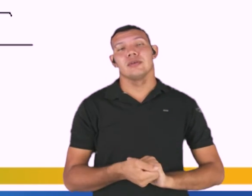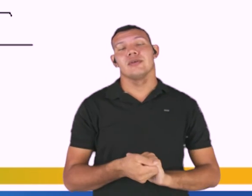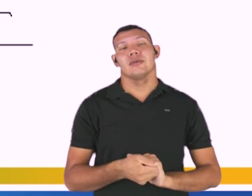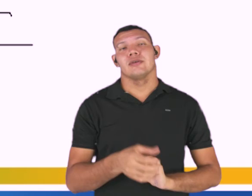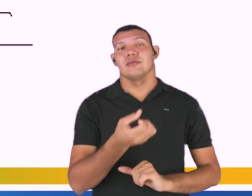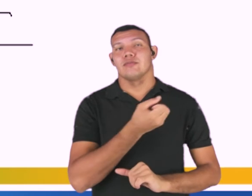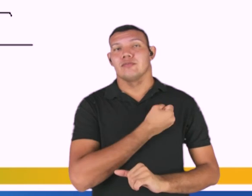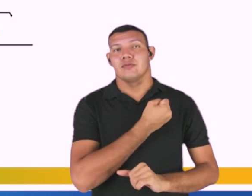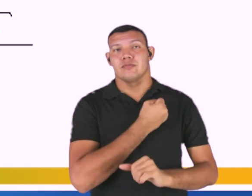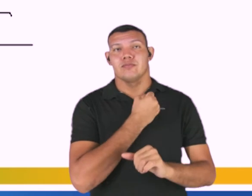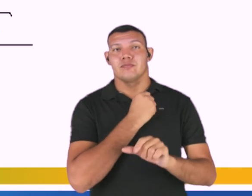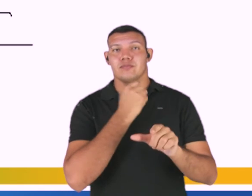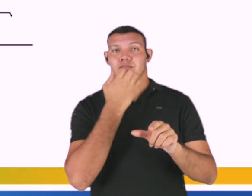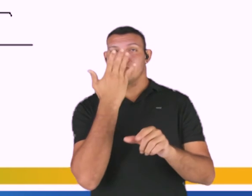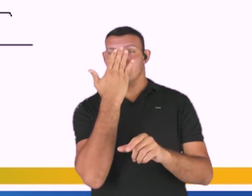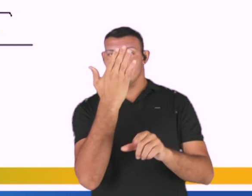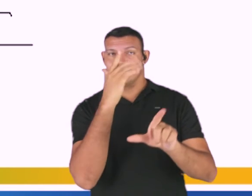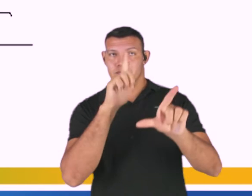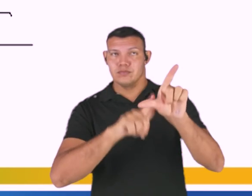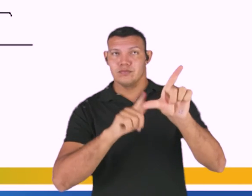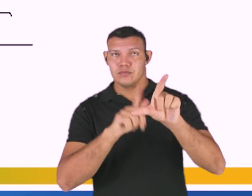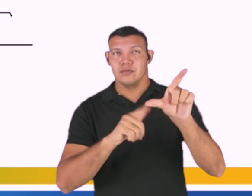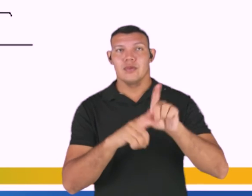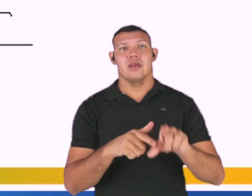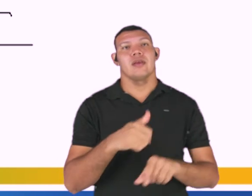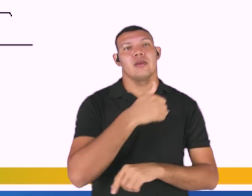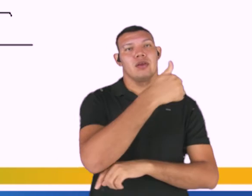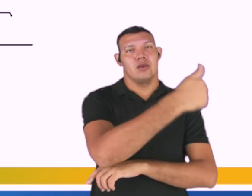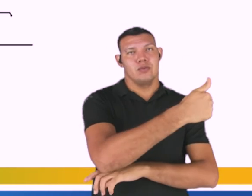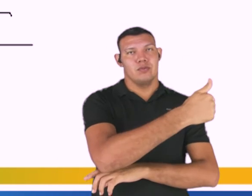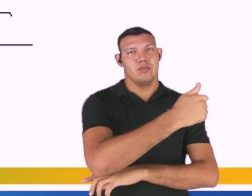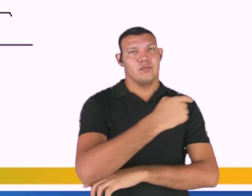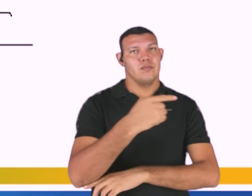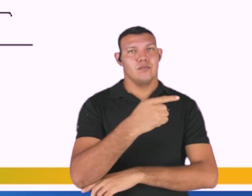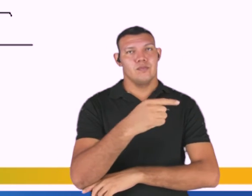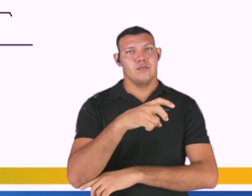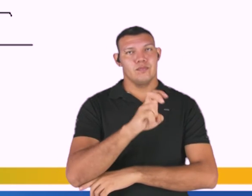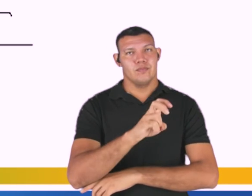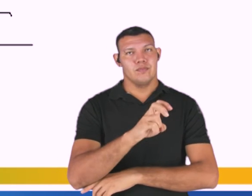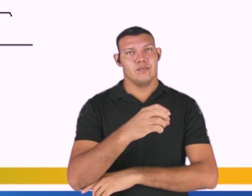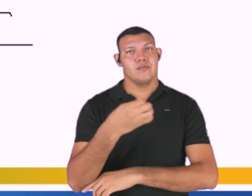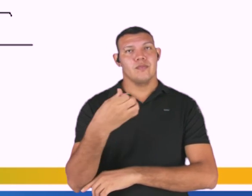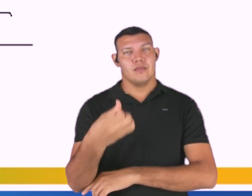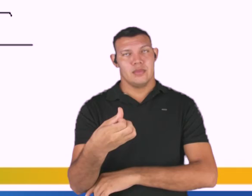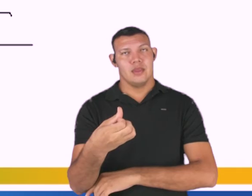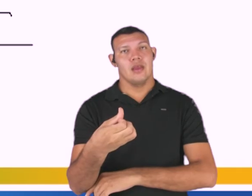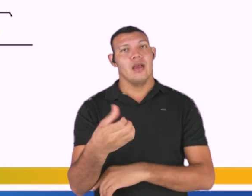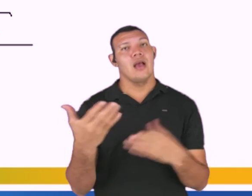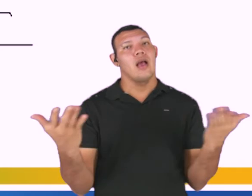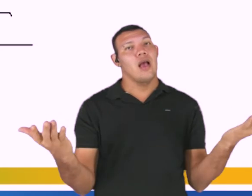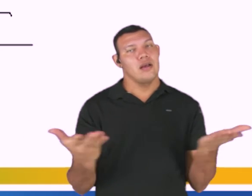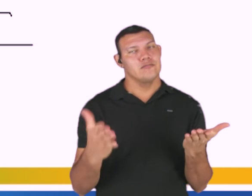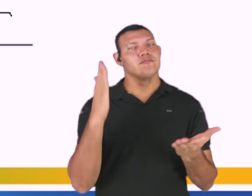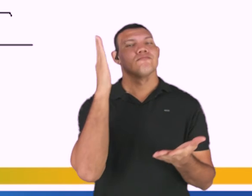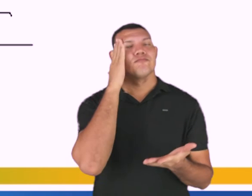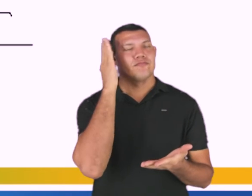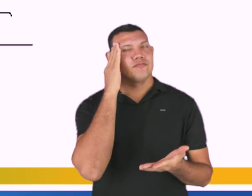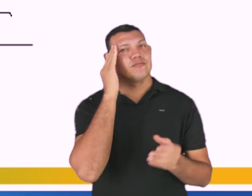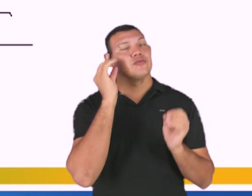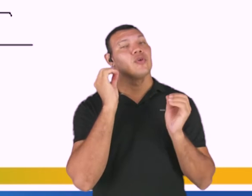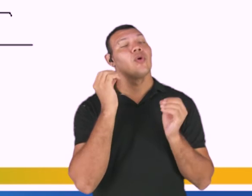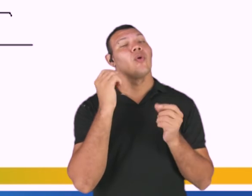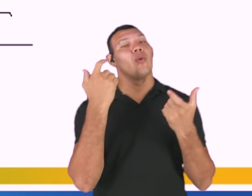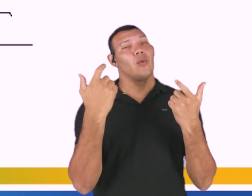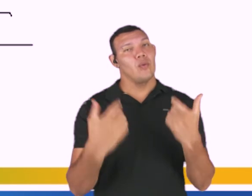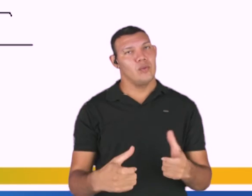x, onde nós teremos o 1, o menos 5 e o 6. E aí, esses números você já sabe de onde sai.